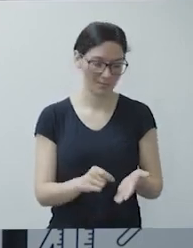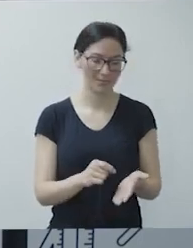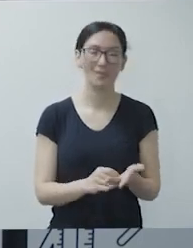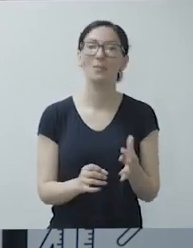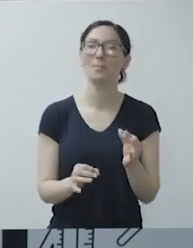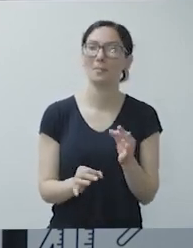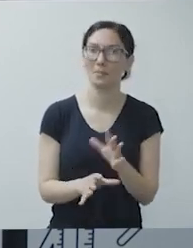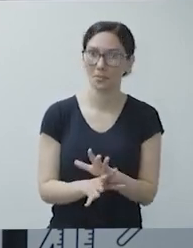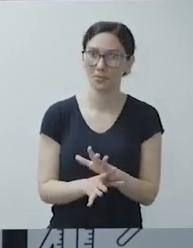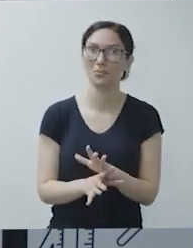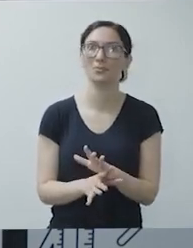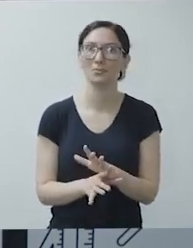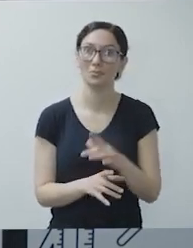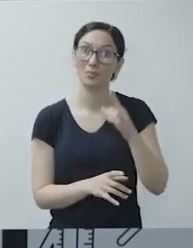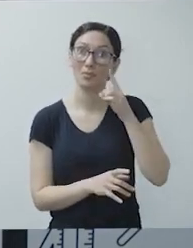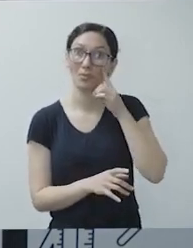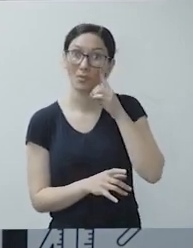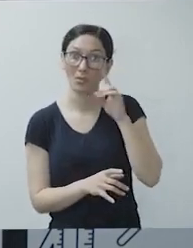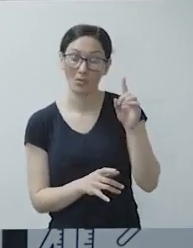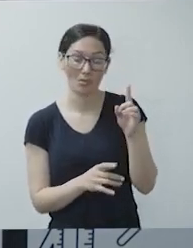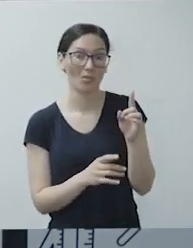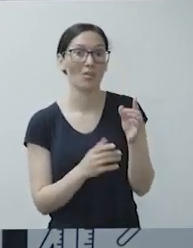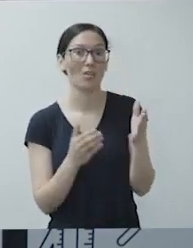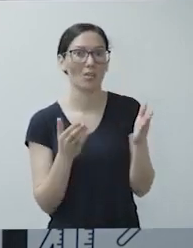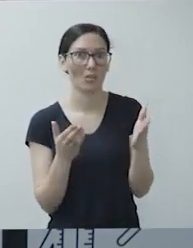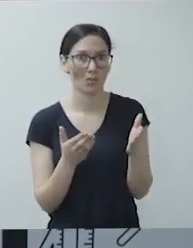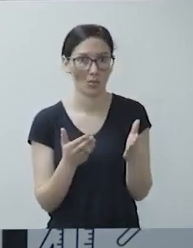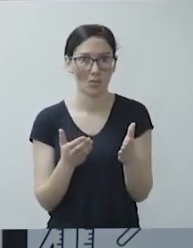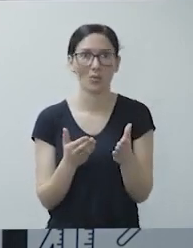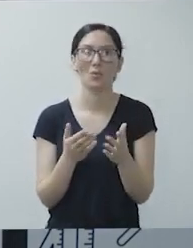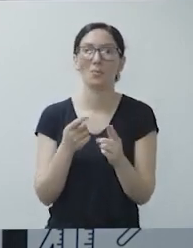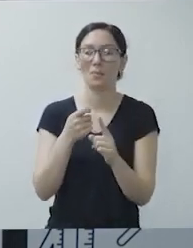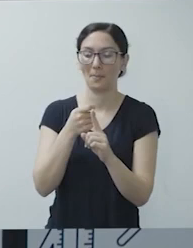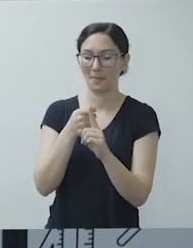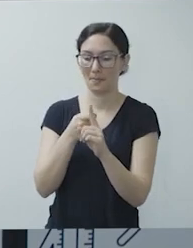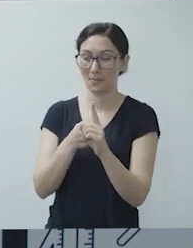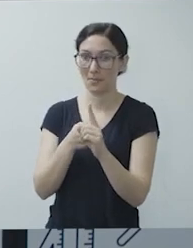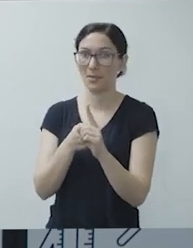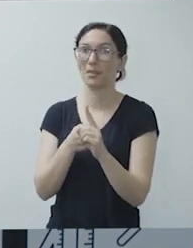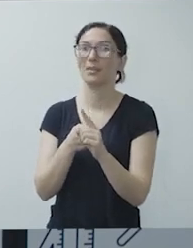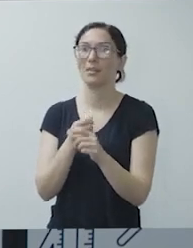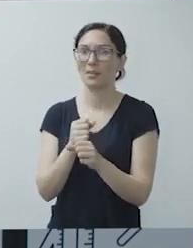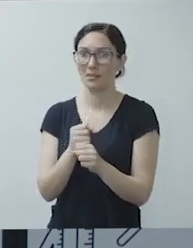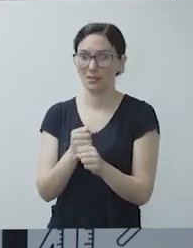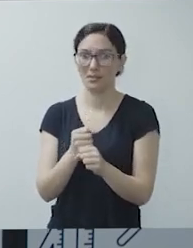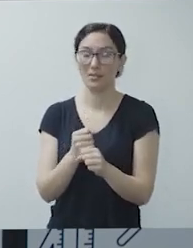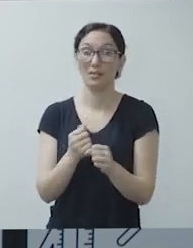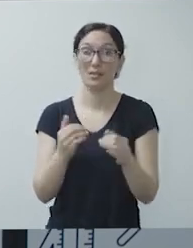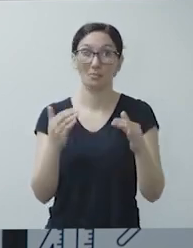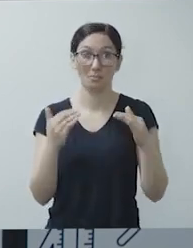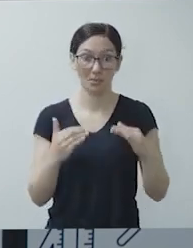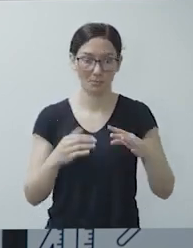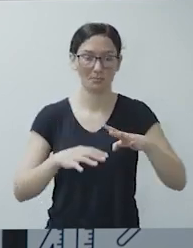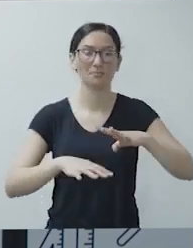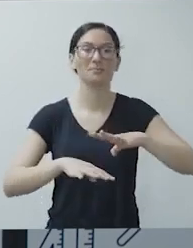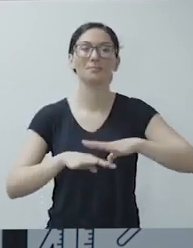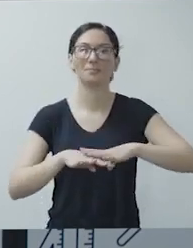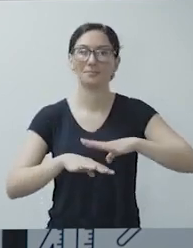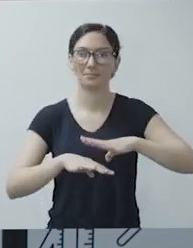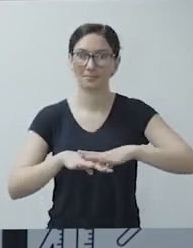registrado? Data de hoje no caderno, dia, mês e ano. E a nossa aula que é